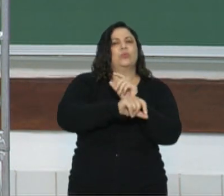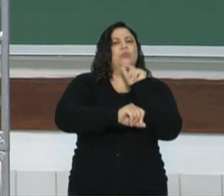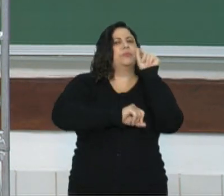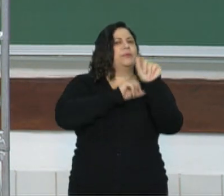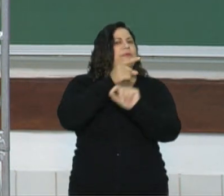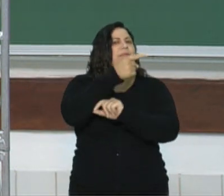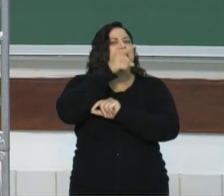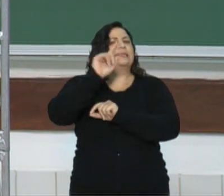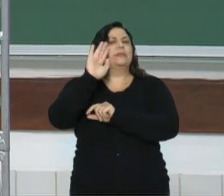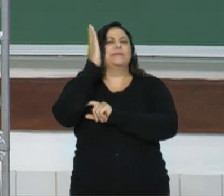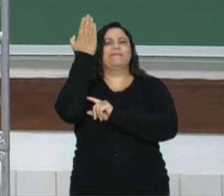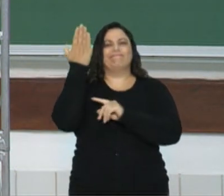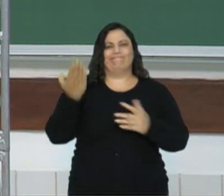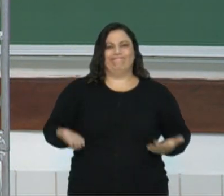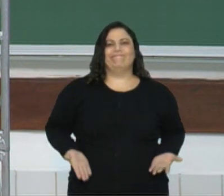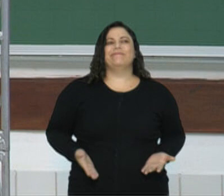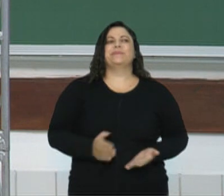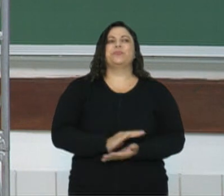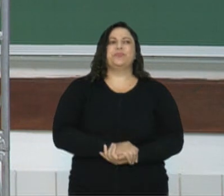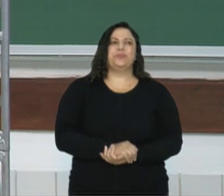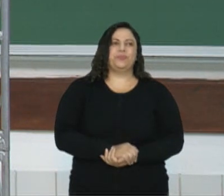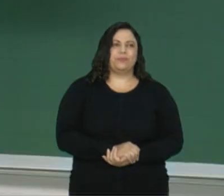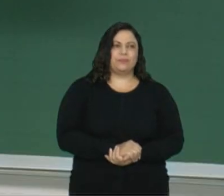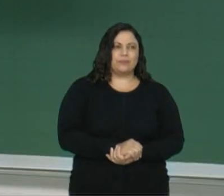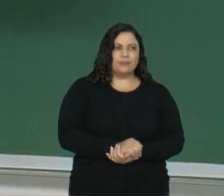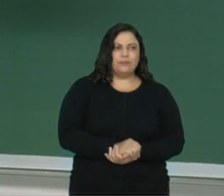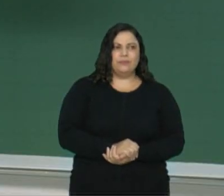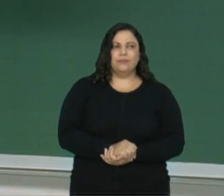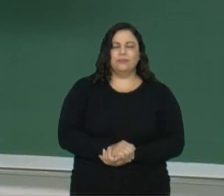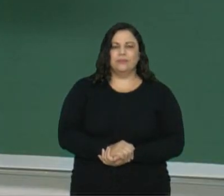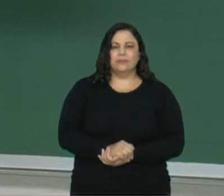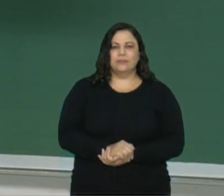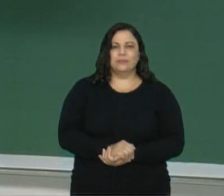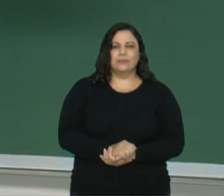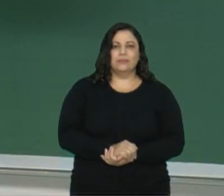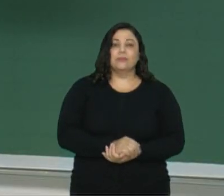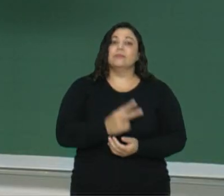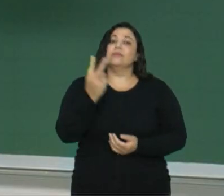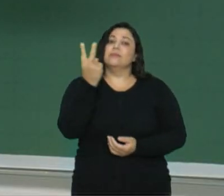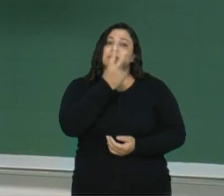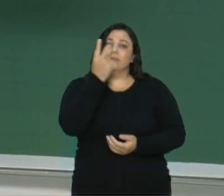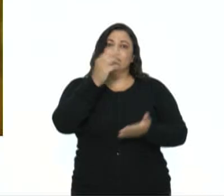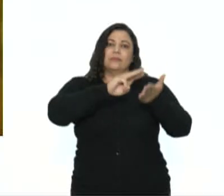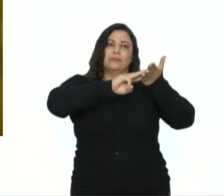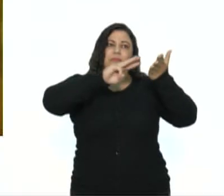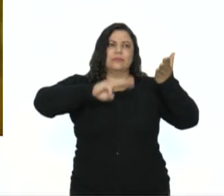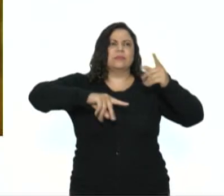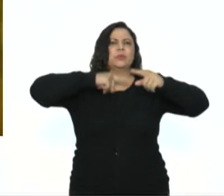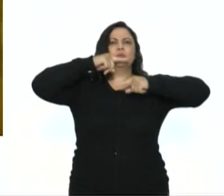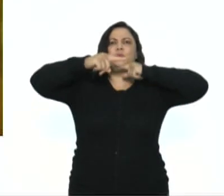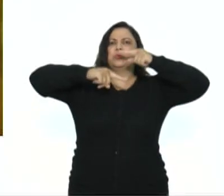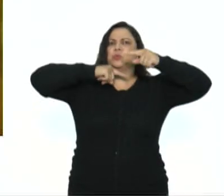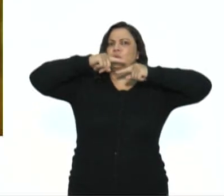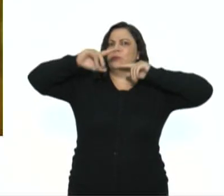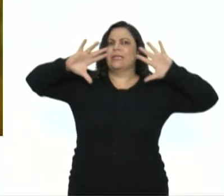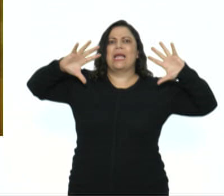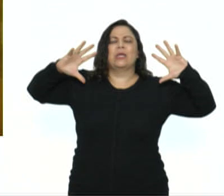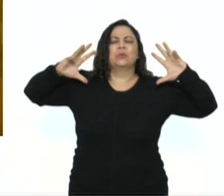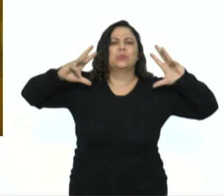é falsa. O segundo é duvidar de tudo até achar